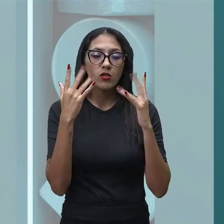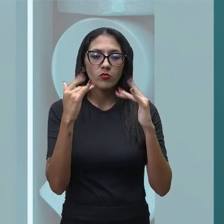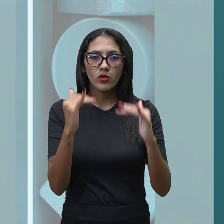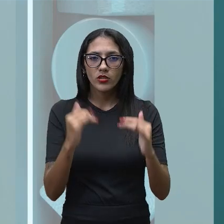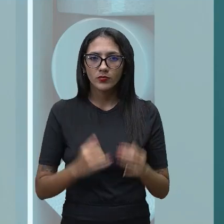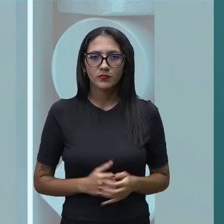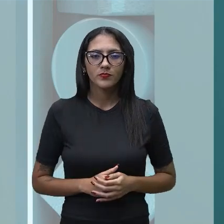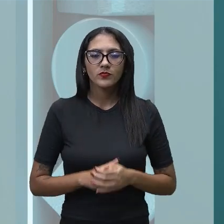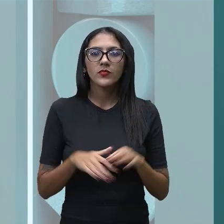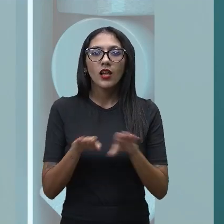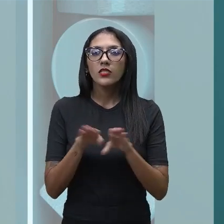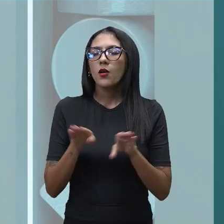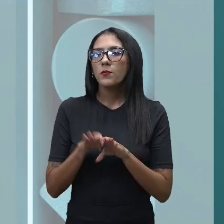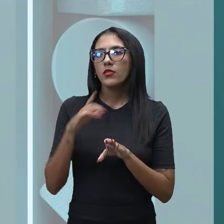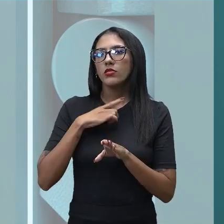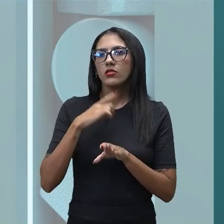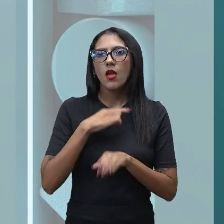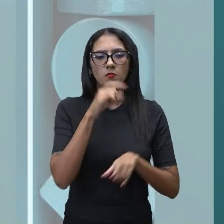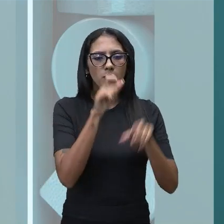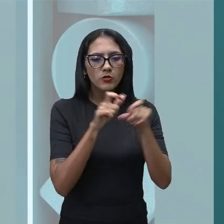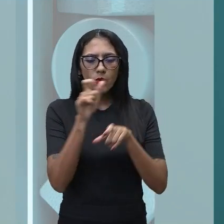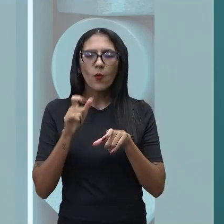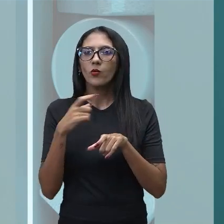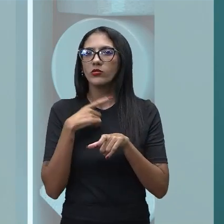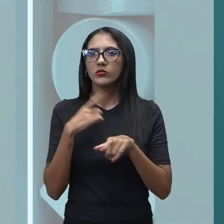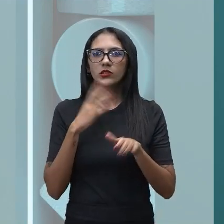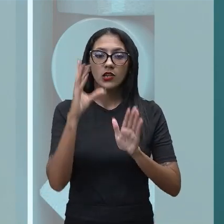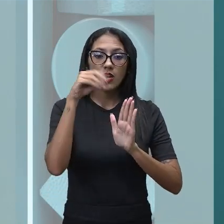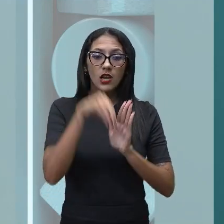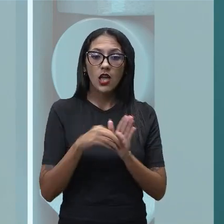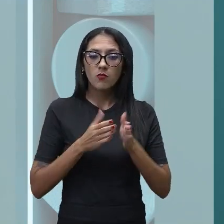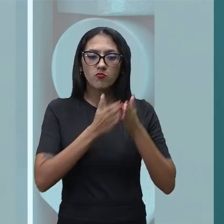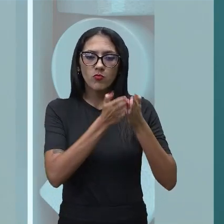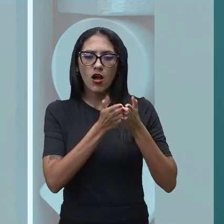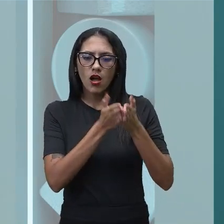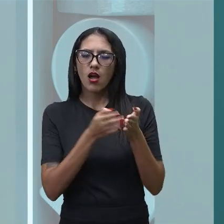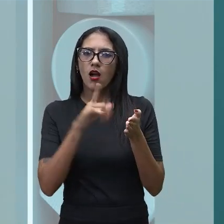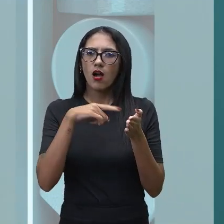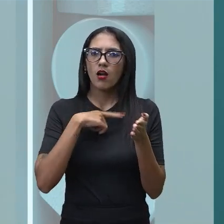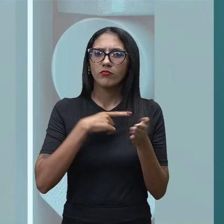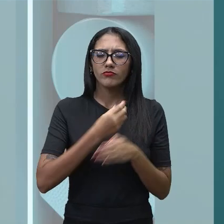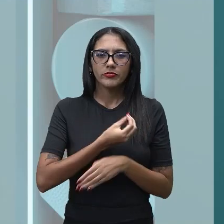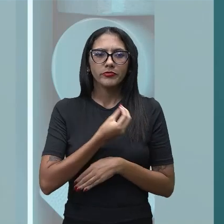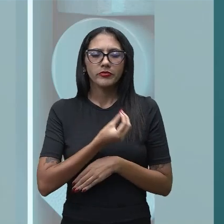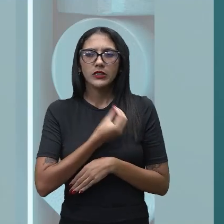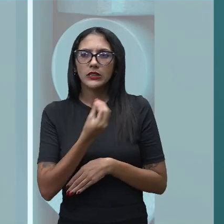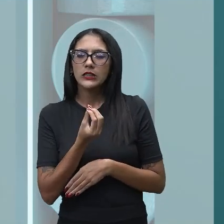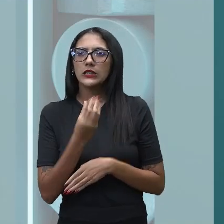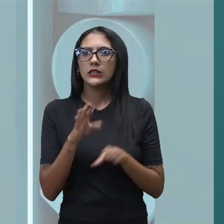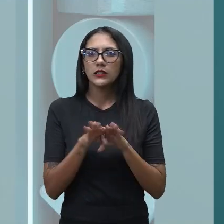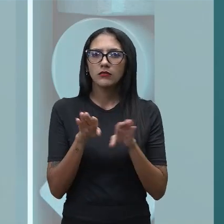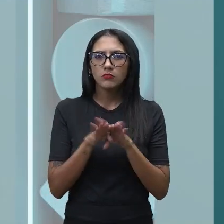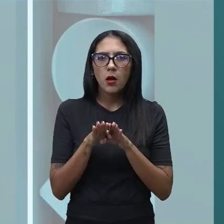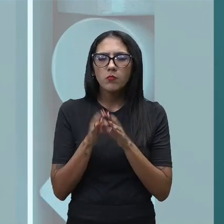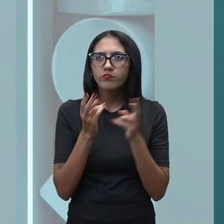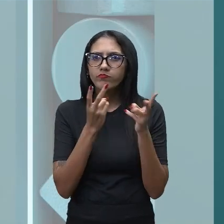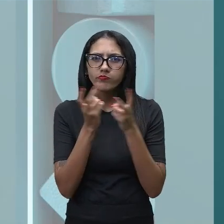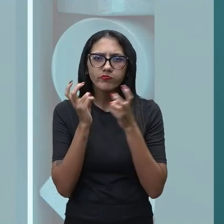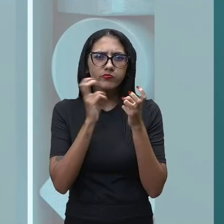seres humanos, ou seja, os próprios tripulantes, as pessoas vivendo ali naquele local e naquela situação,